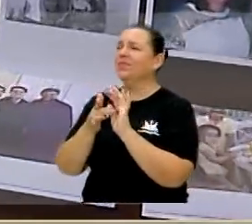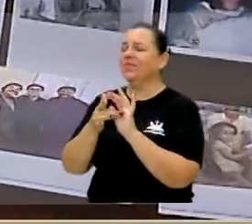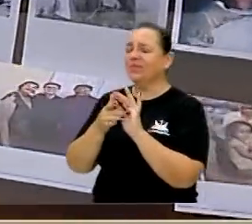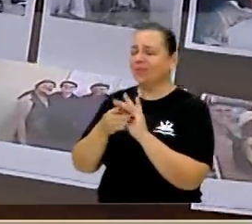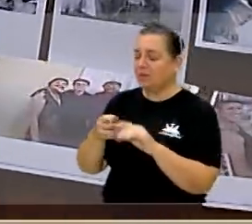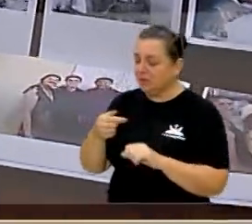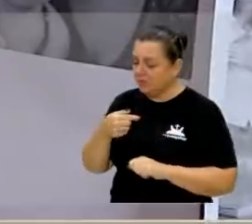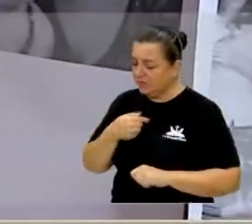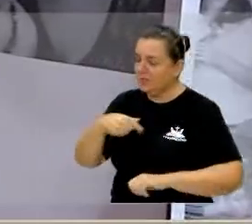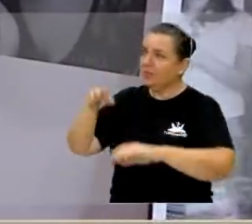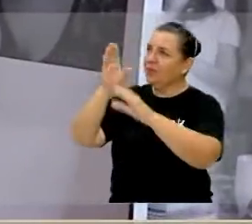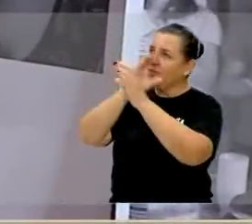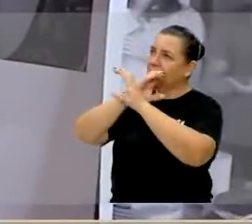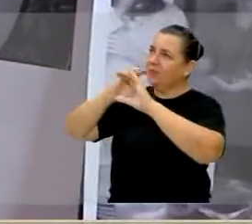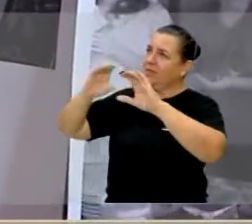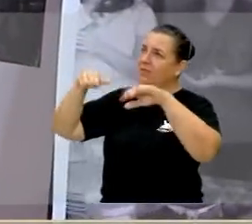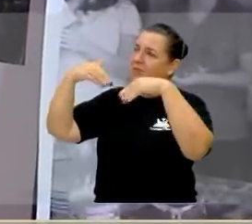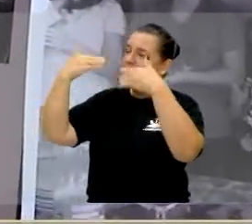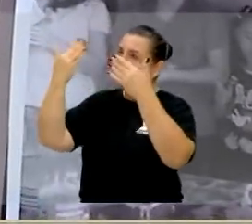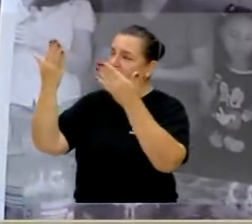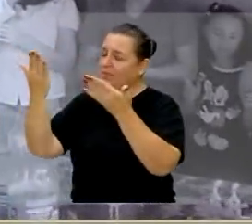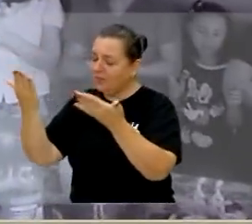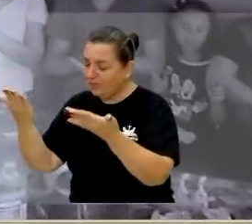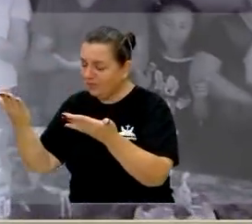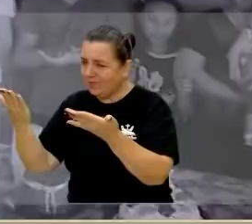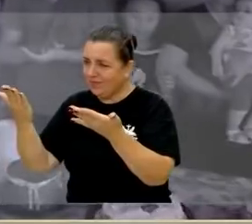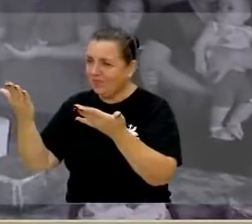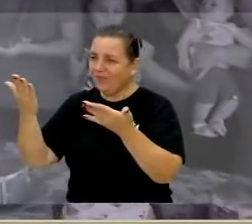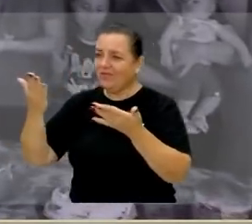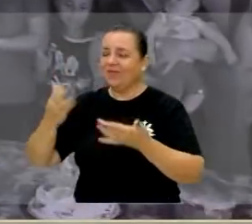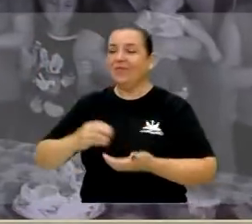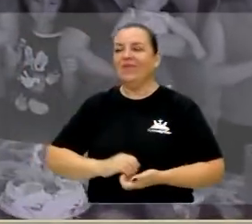Jesus, eu confio em